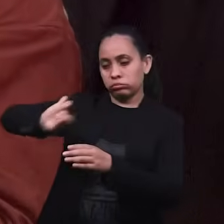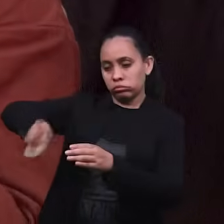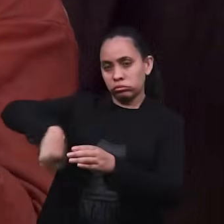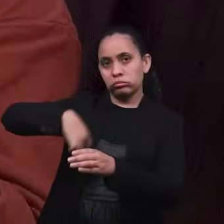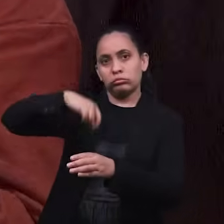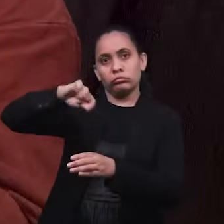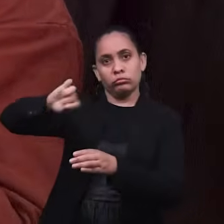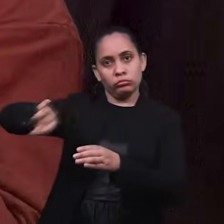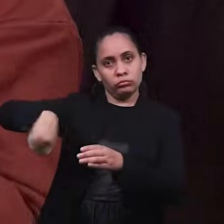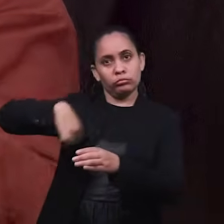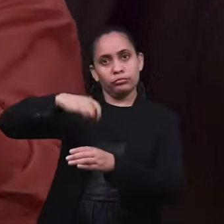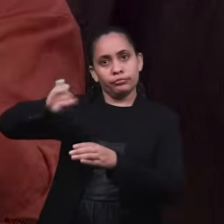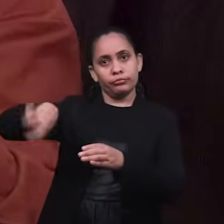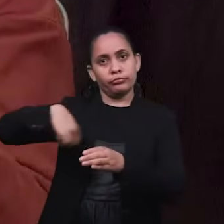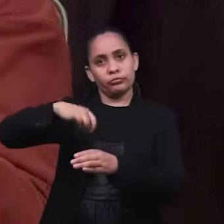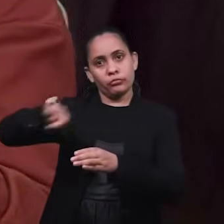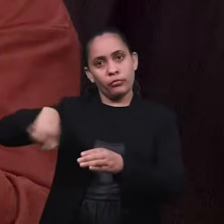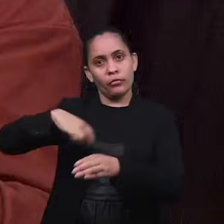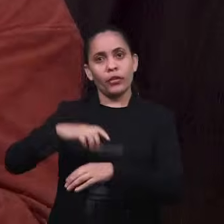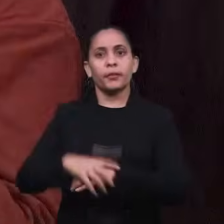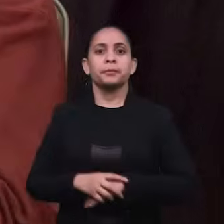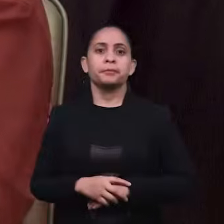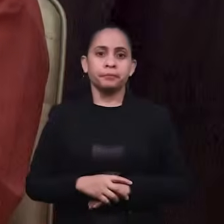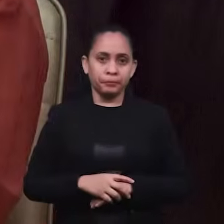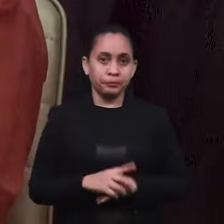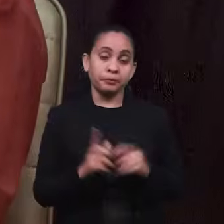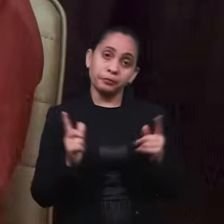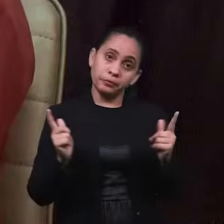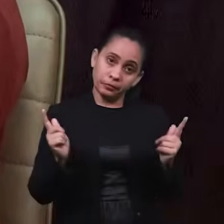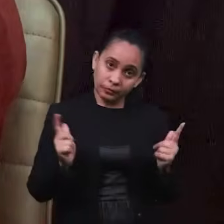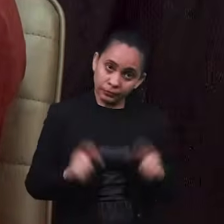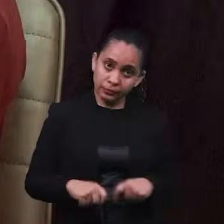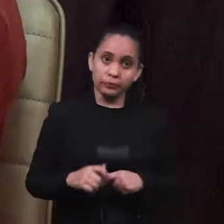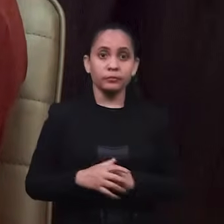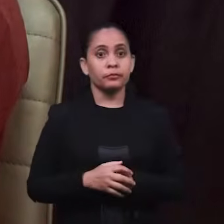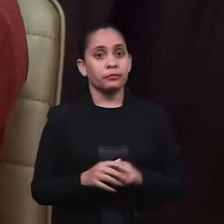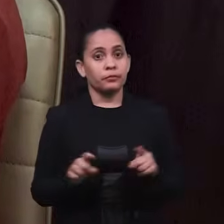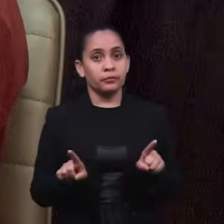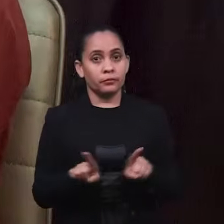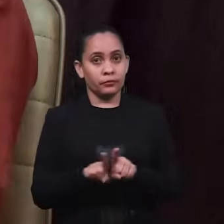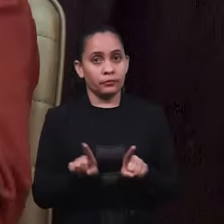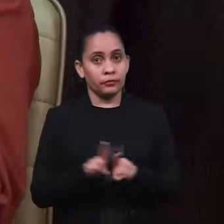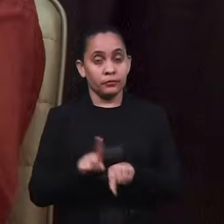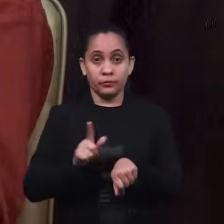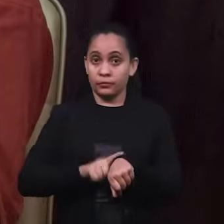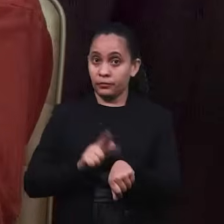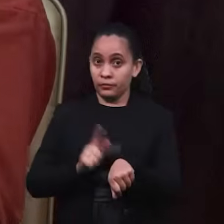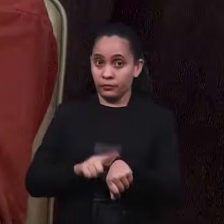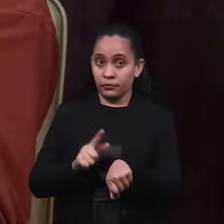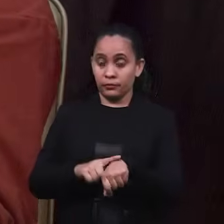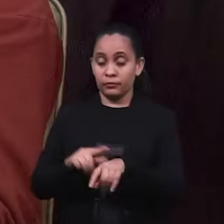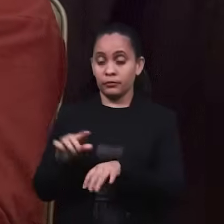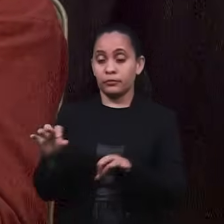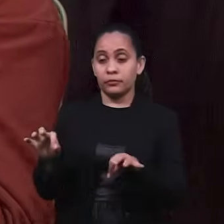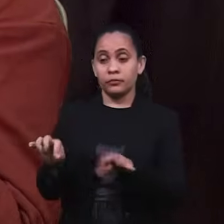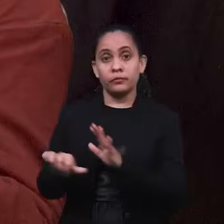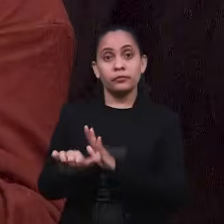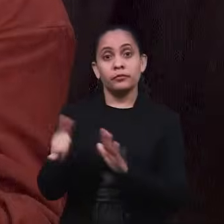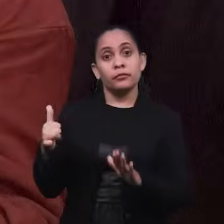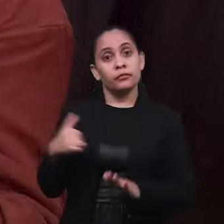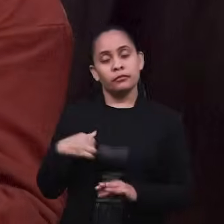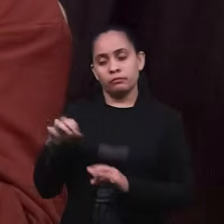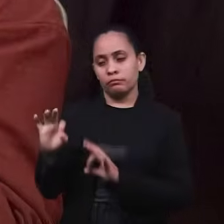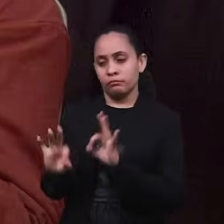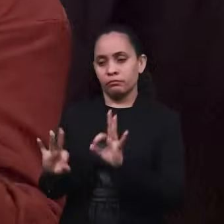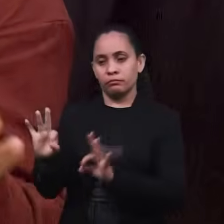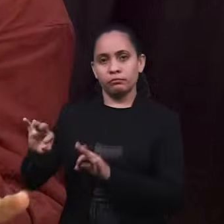não usa de plástico, mexe e pode colocar ou deixa em temperatura, nesse momento, que é a primeira fermentação, você